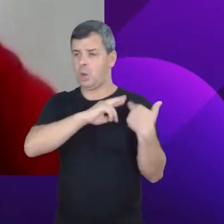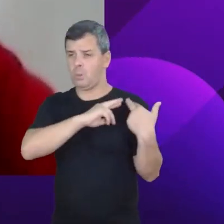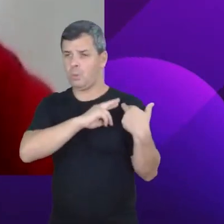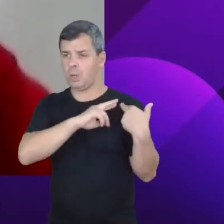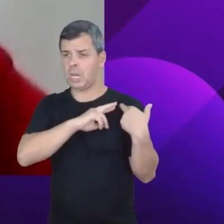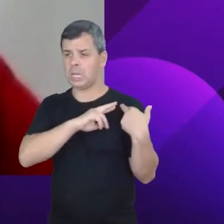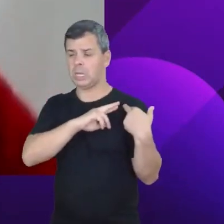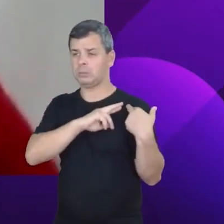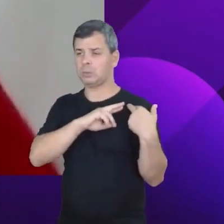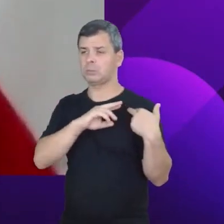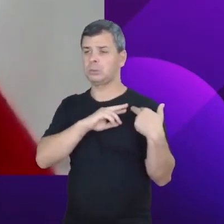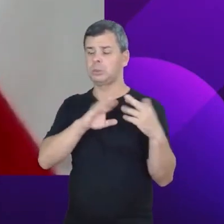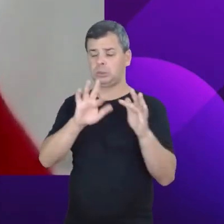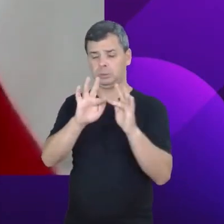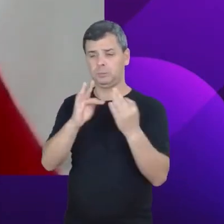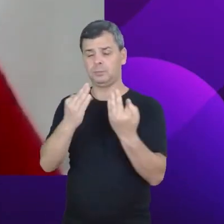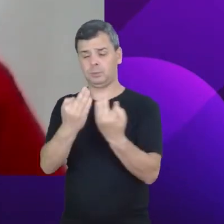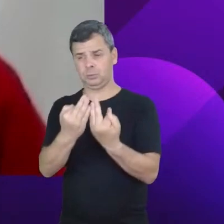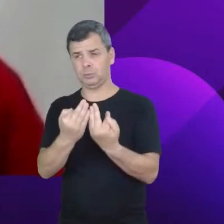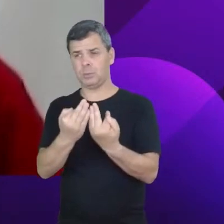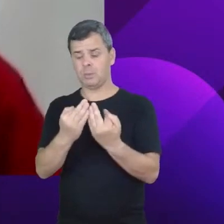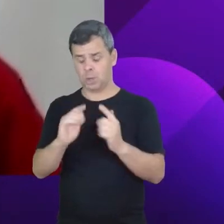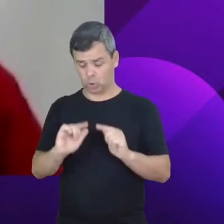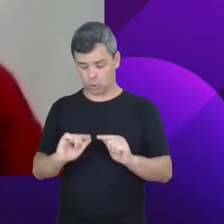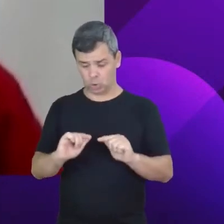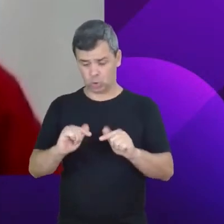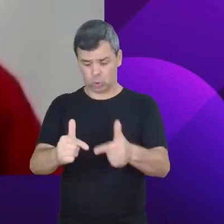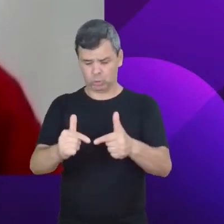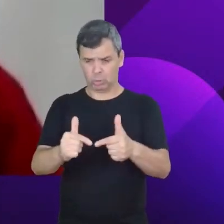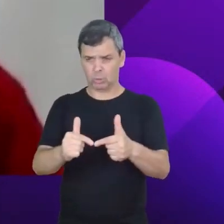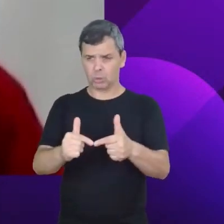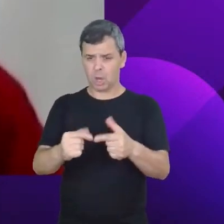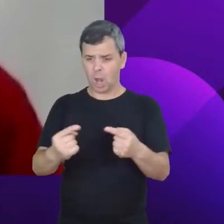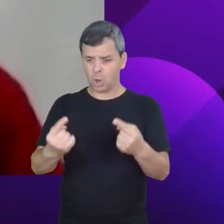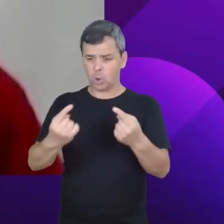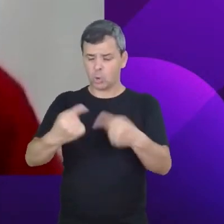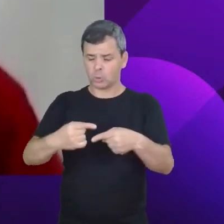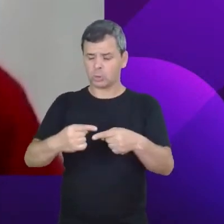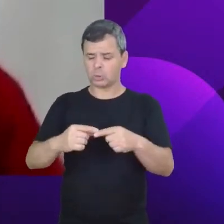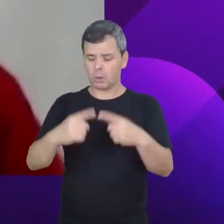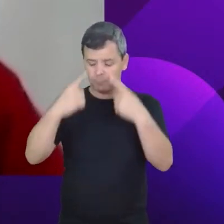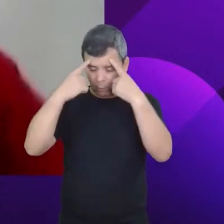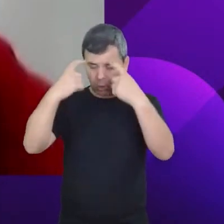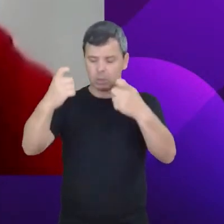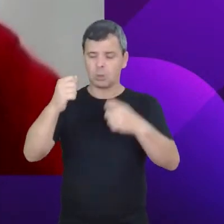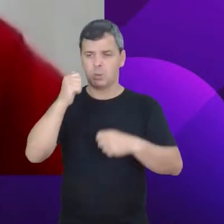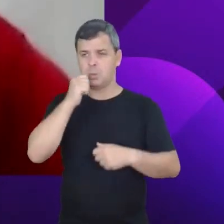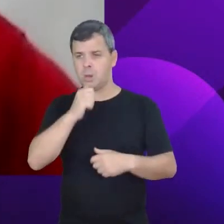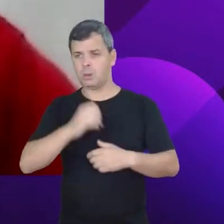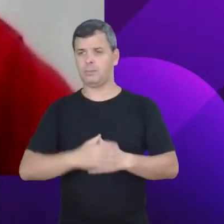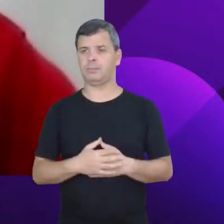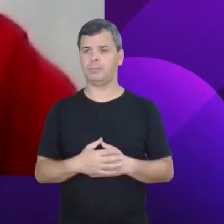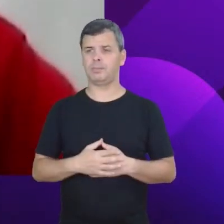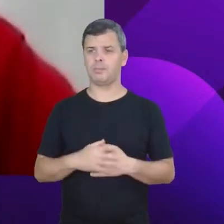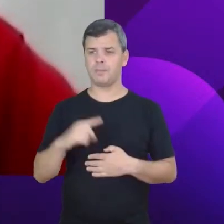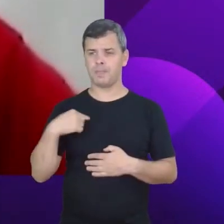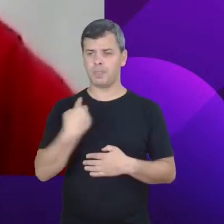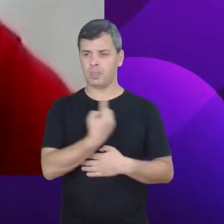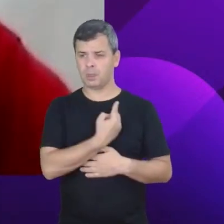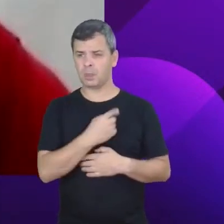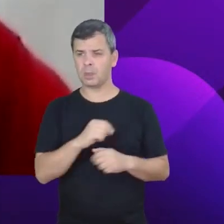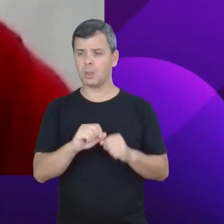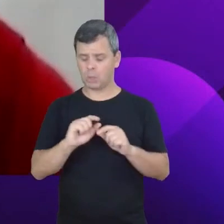da família para a gente enfrentar de vez o combate à violência. E a gente